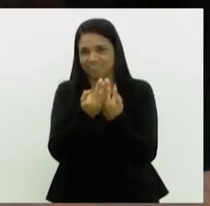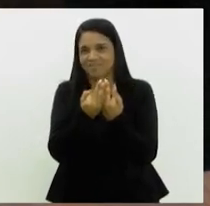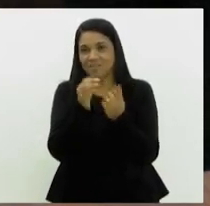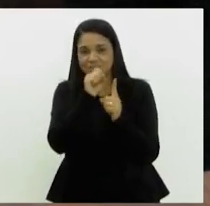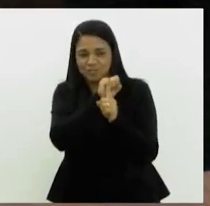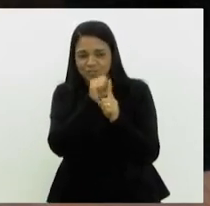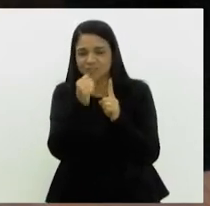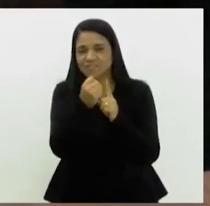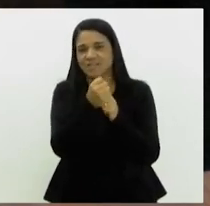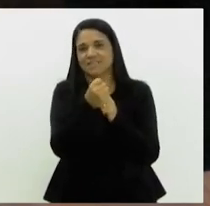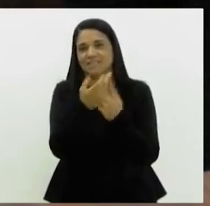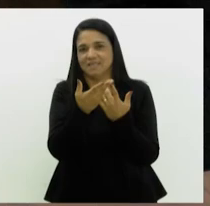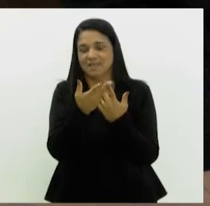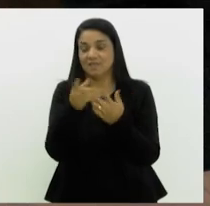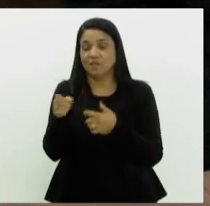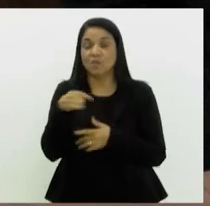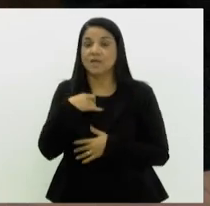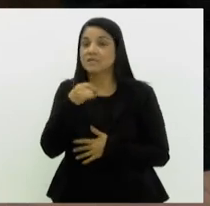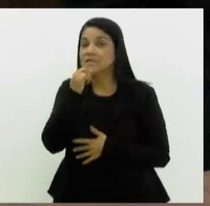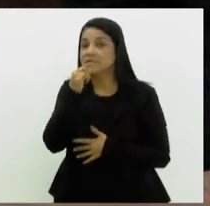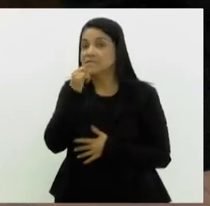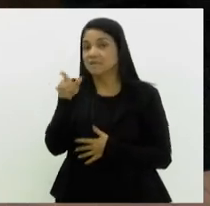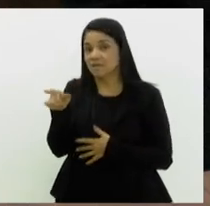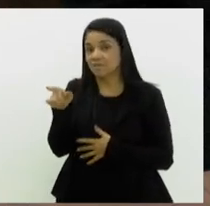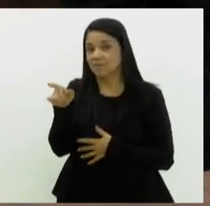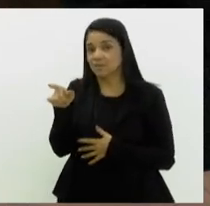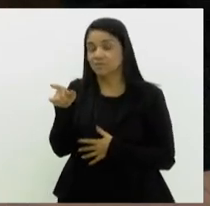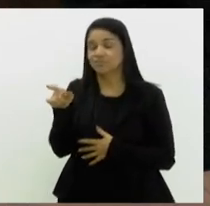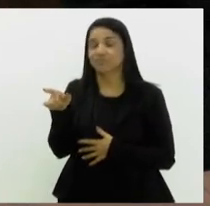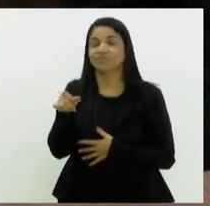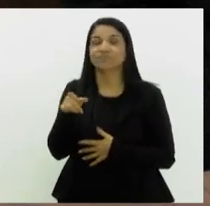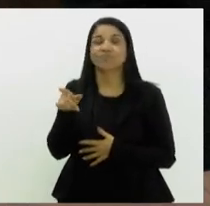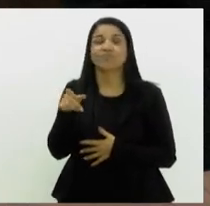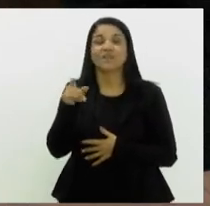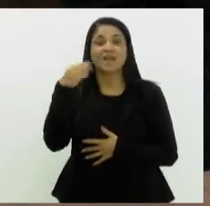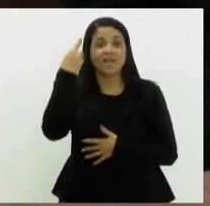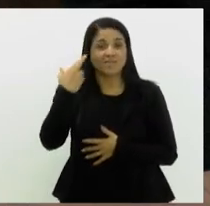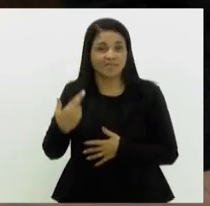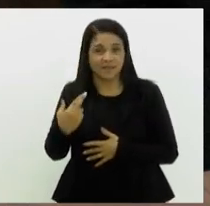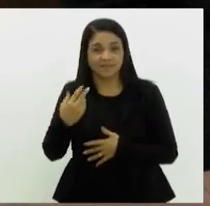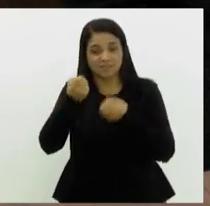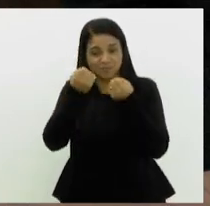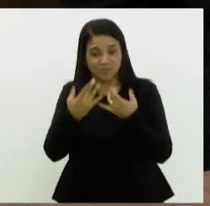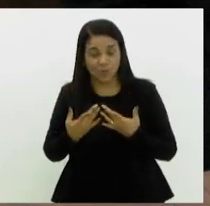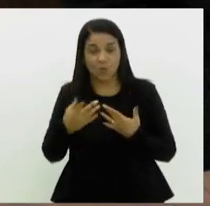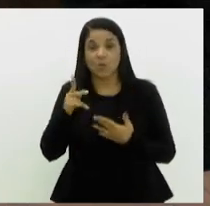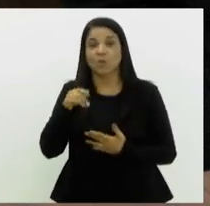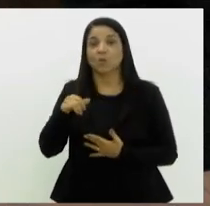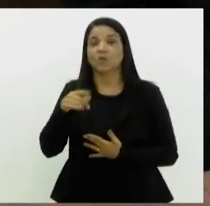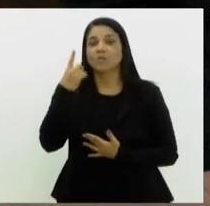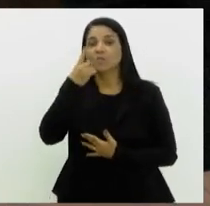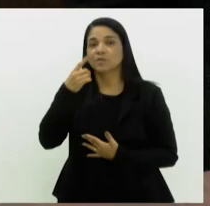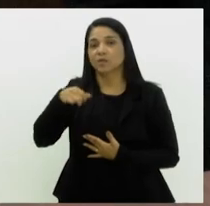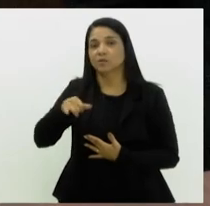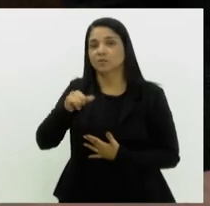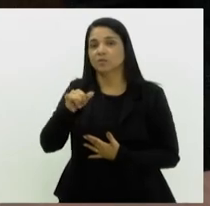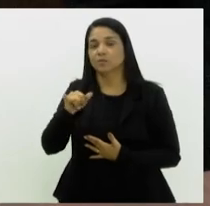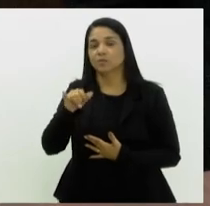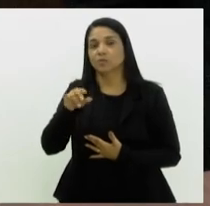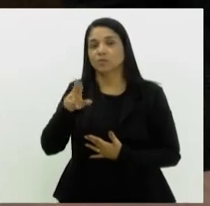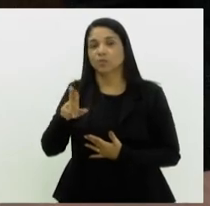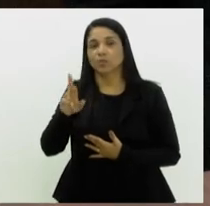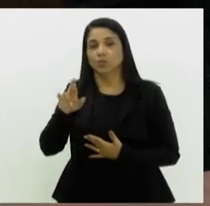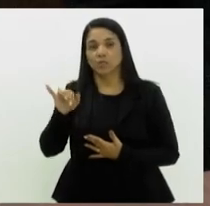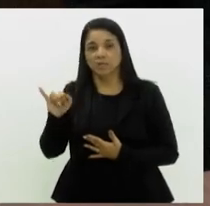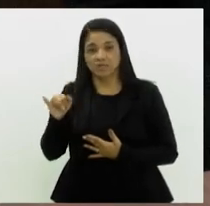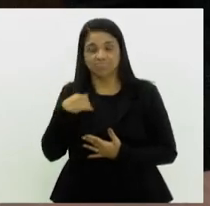deputada Renata nos trouxe aqui, do deputado Yuri, que foi pai, que não pôde estar ali presencialmente nos primeiros momentos,